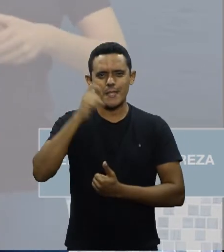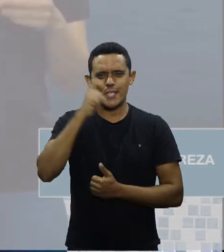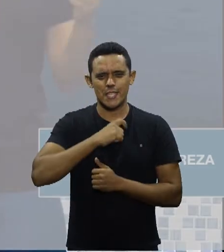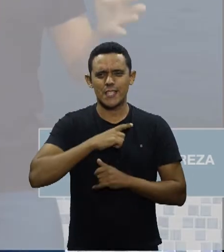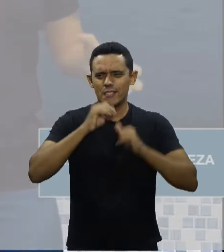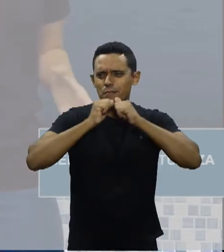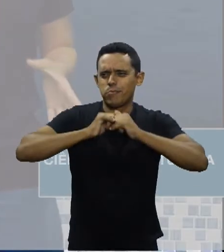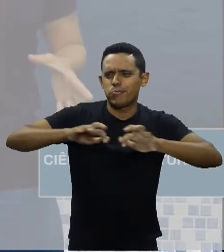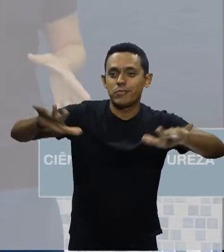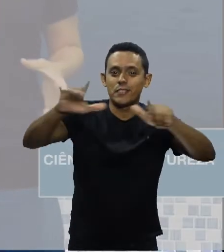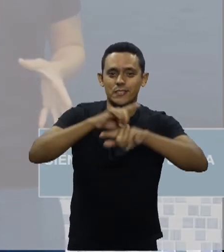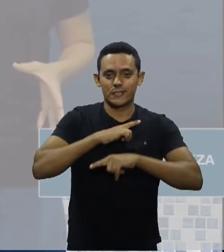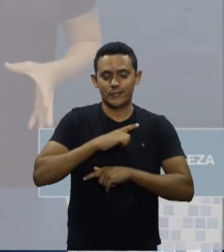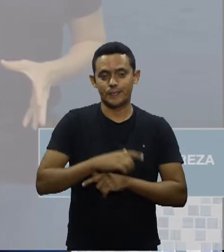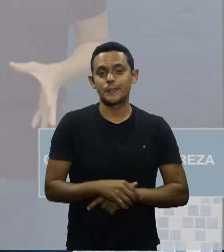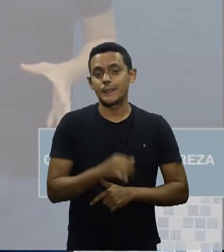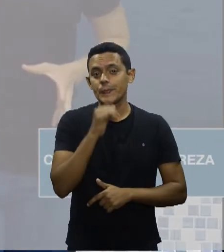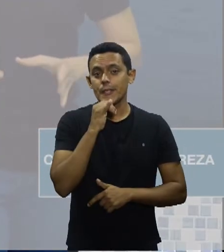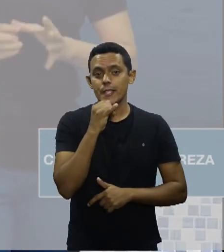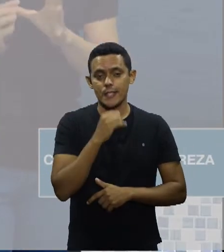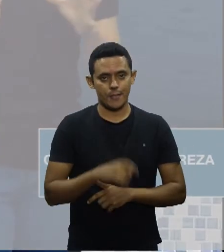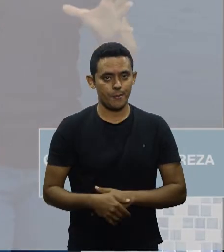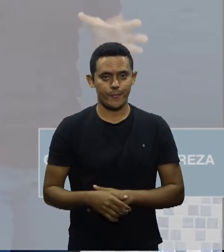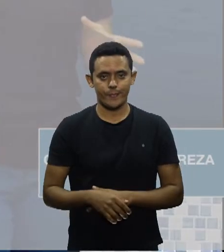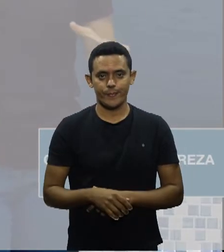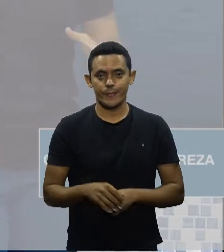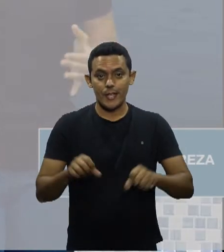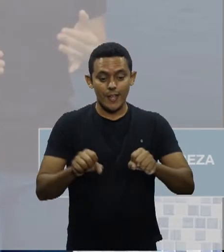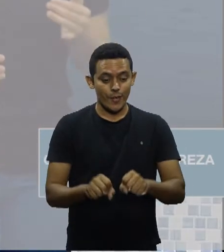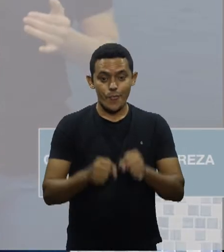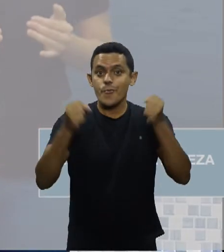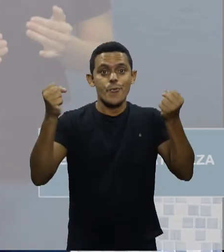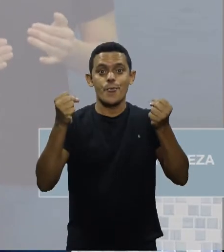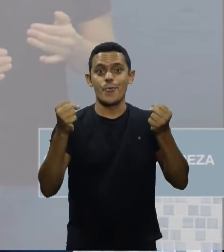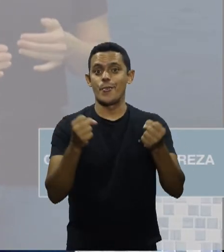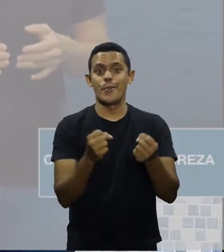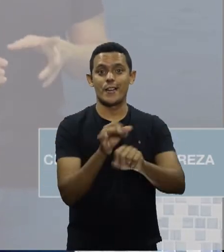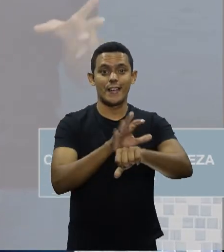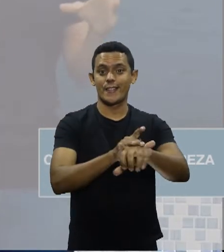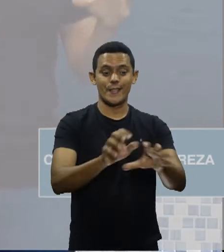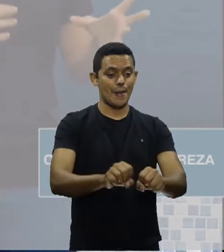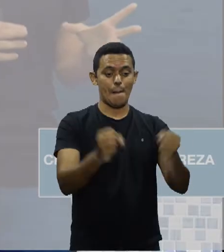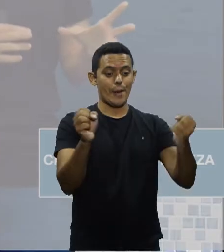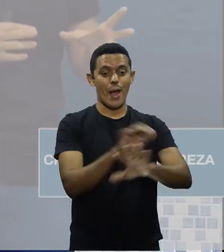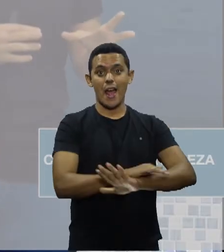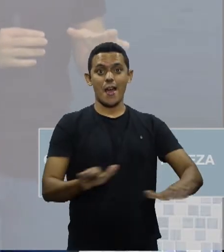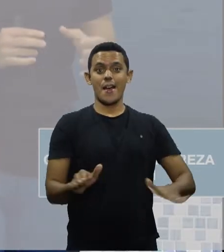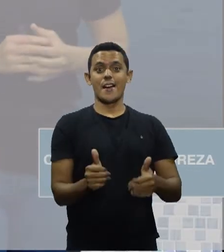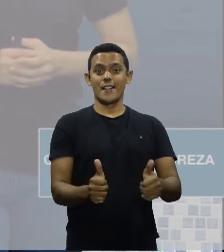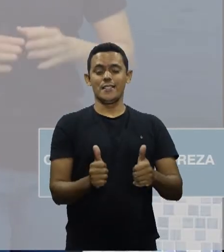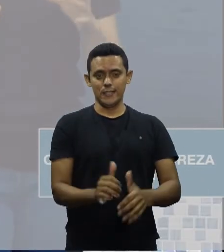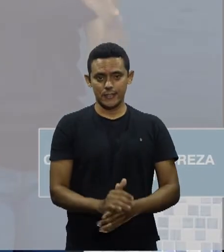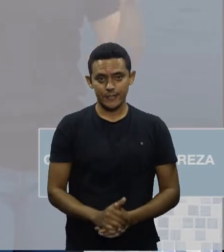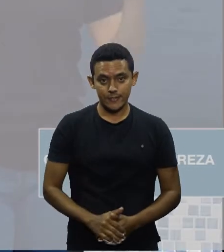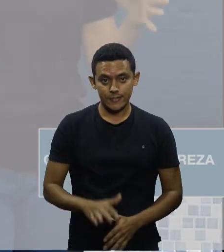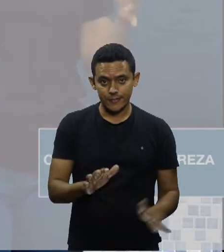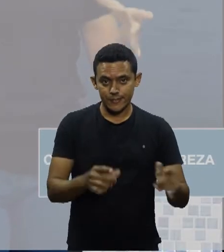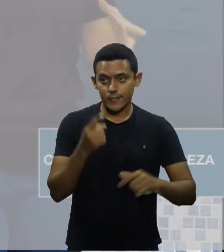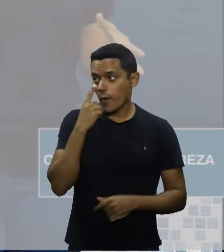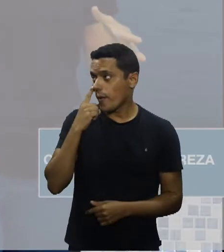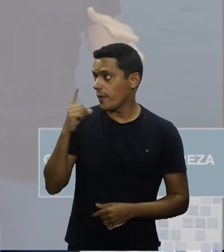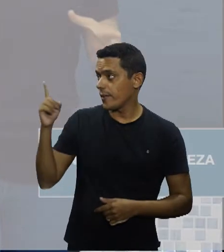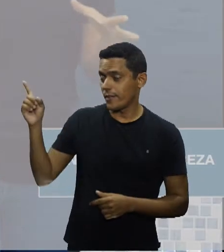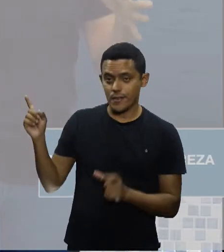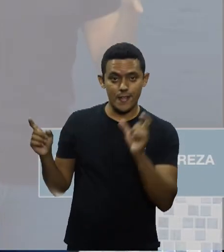aí a respeito de curas milagrosas, né? Então, é um slide que tem três fake news e que próximo dela está dizendo bem grande,